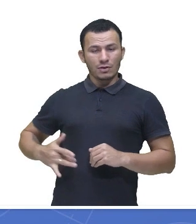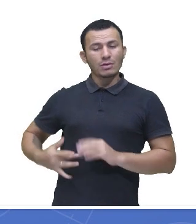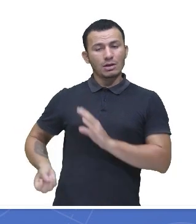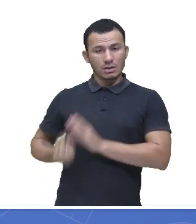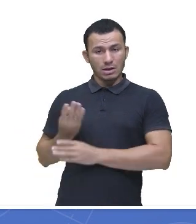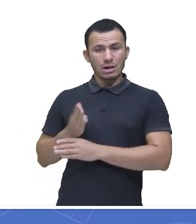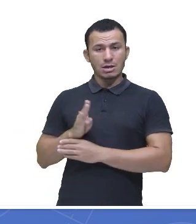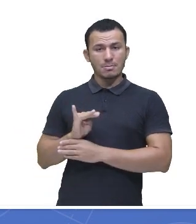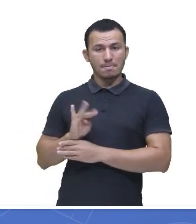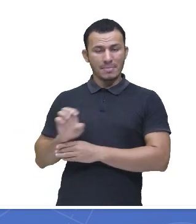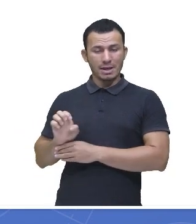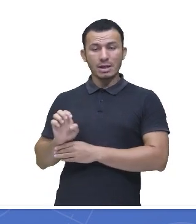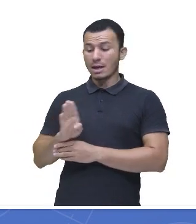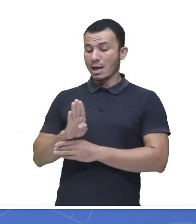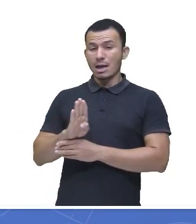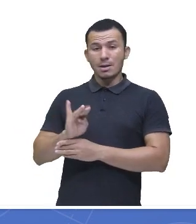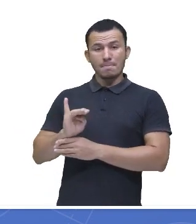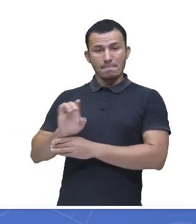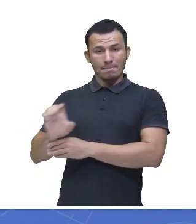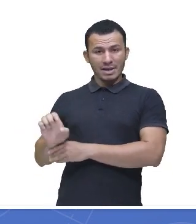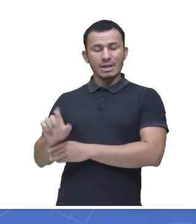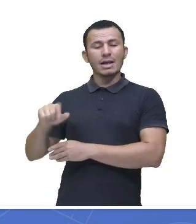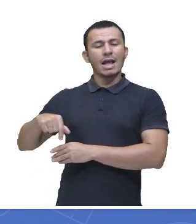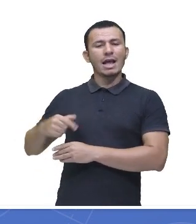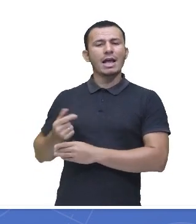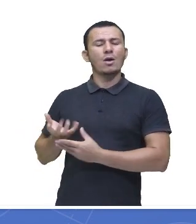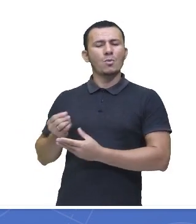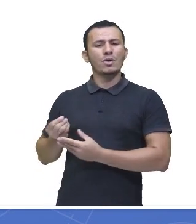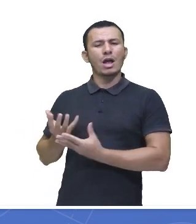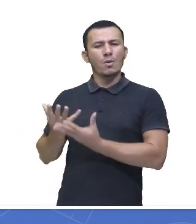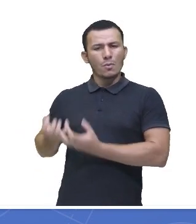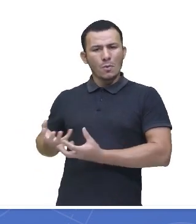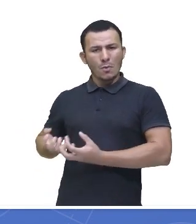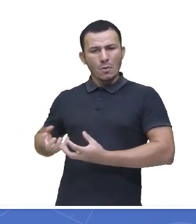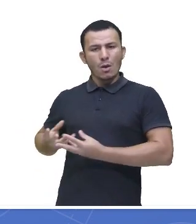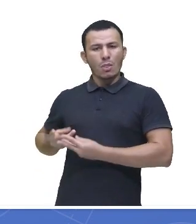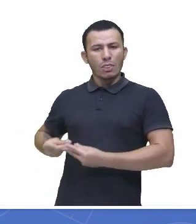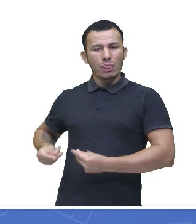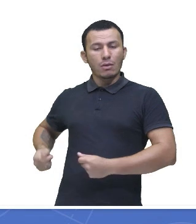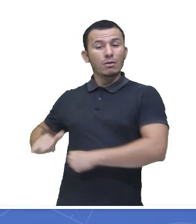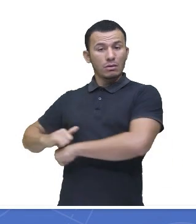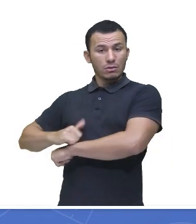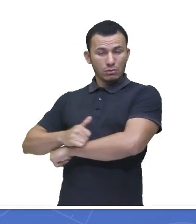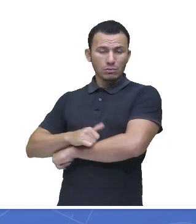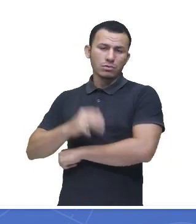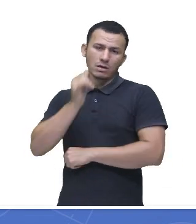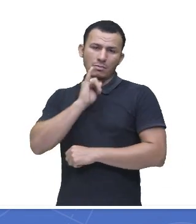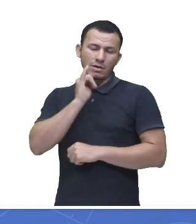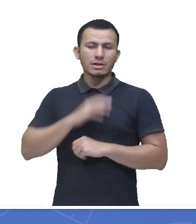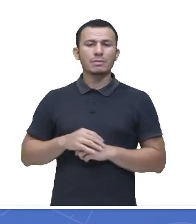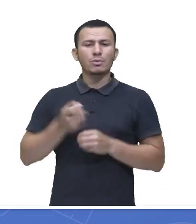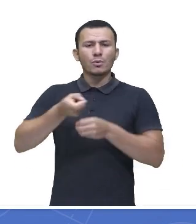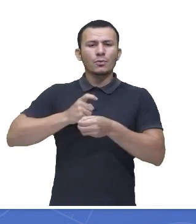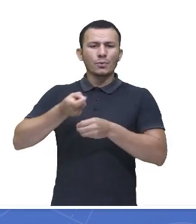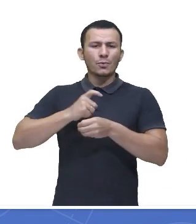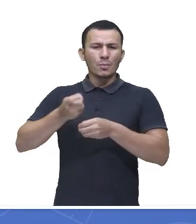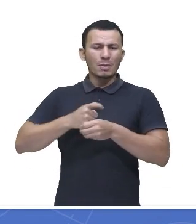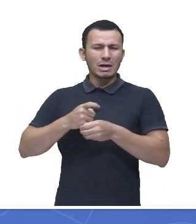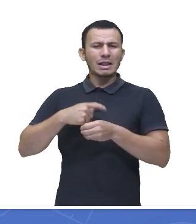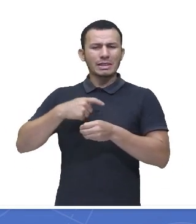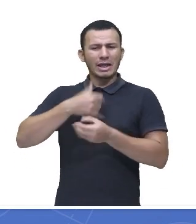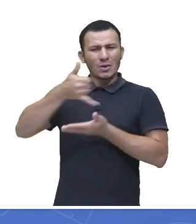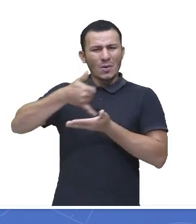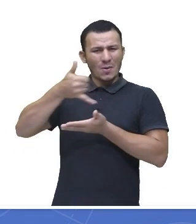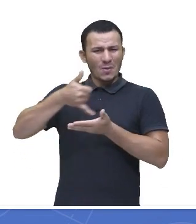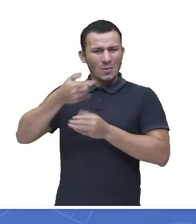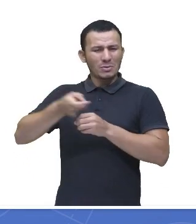bile, ela fica, então, ela serve para emulsificar gorduras. Ela vai dissolver. Por exemplo, quando a gente come tucumã é muito gorduroso, né?